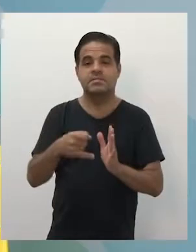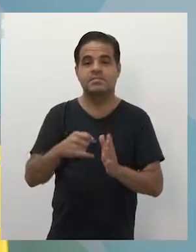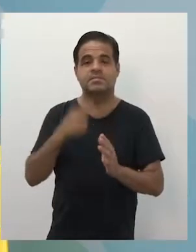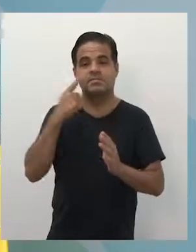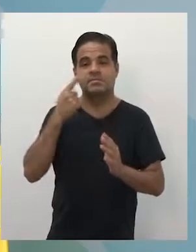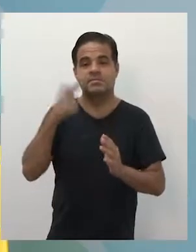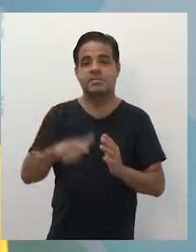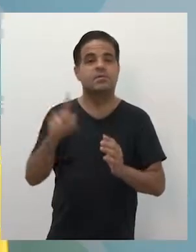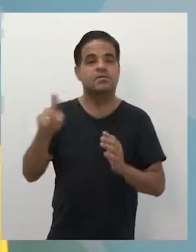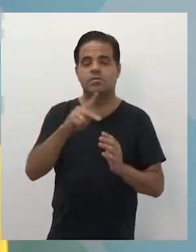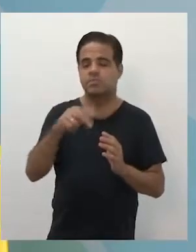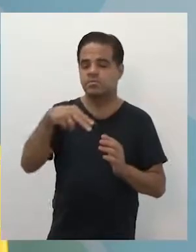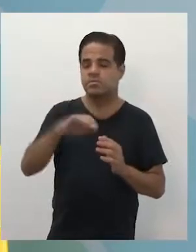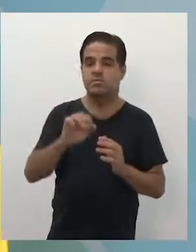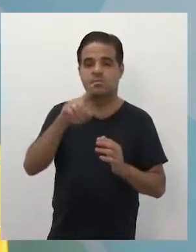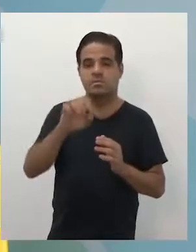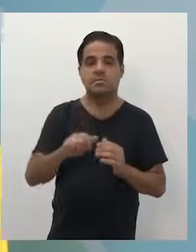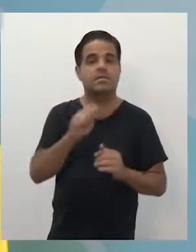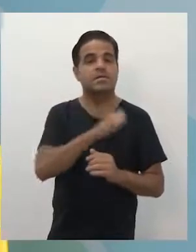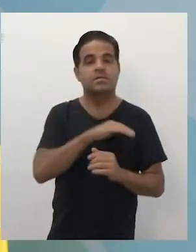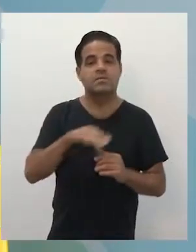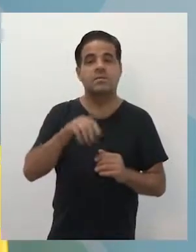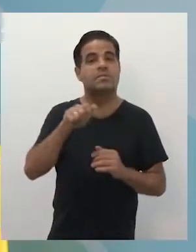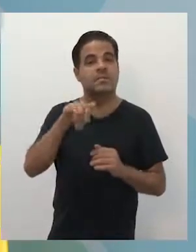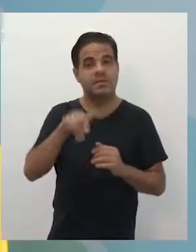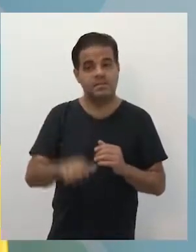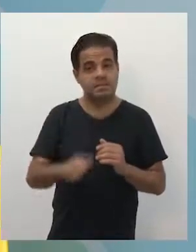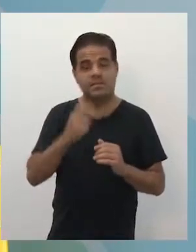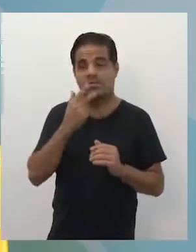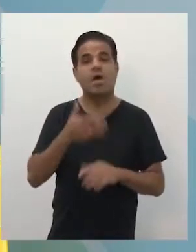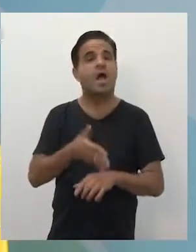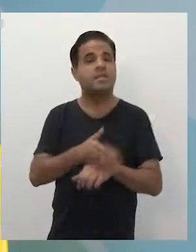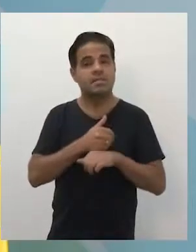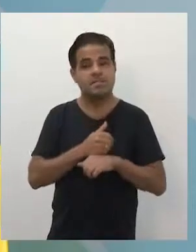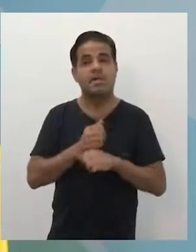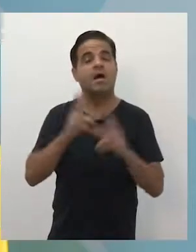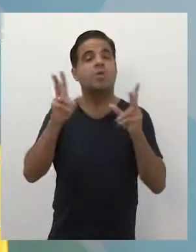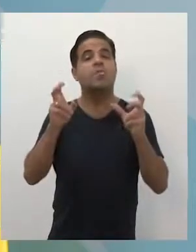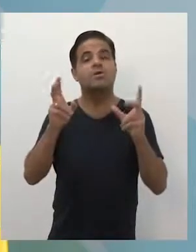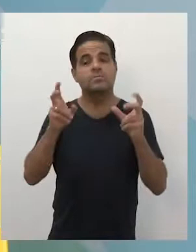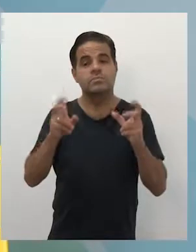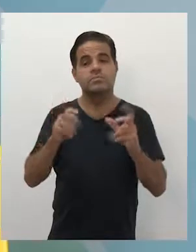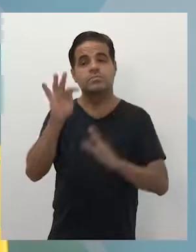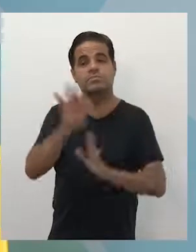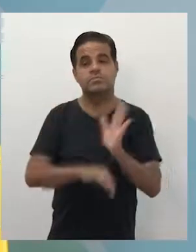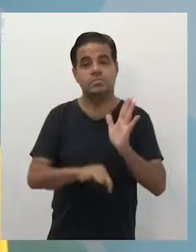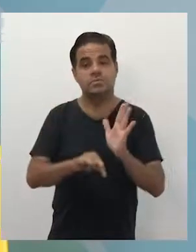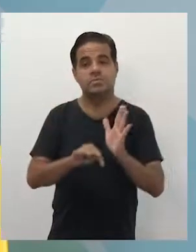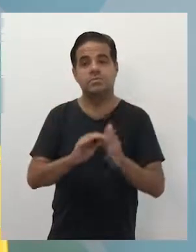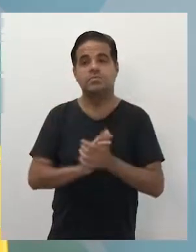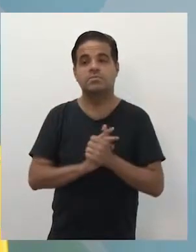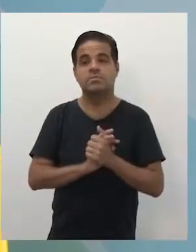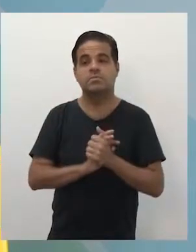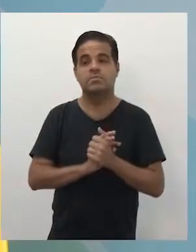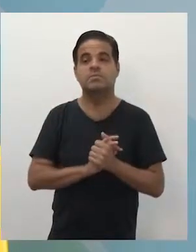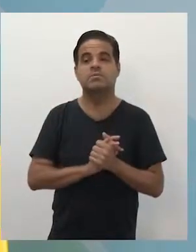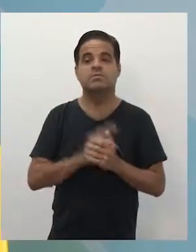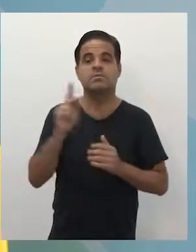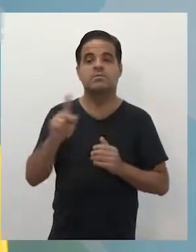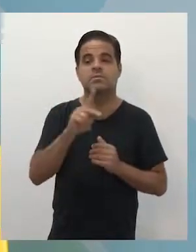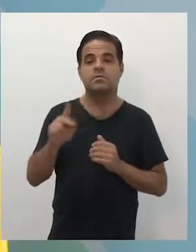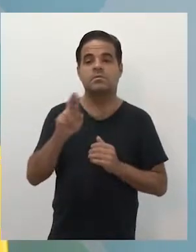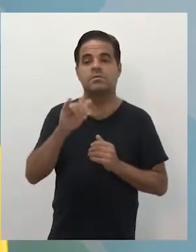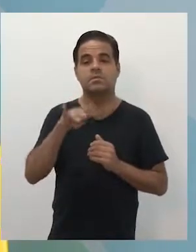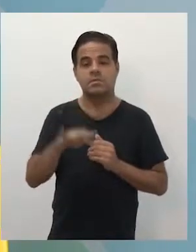Deixa eu ver, a Proneide, a aluna Maísa Cecília Pereira, colocou antecipar o assunto do texto. Pro